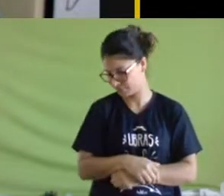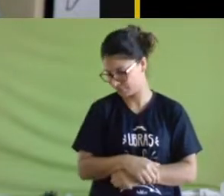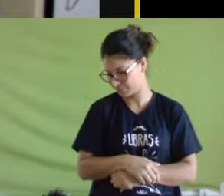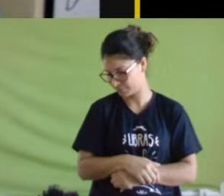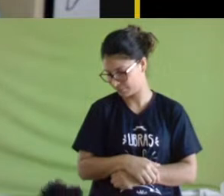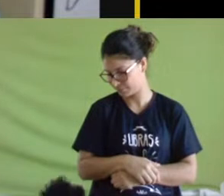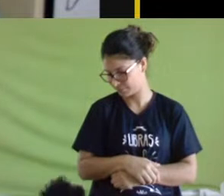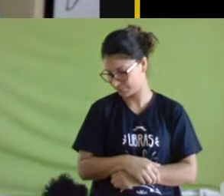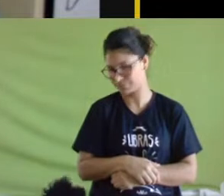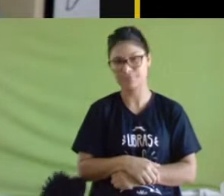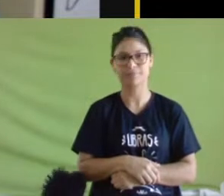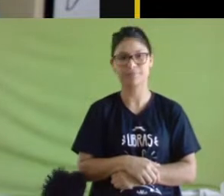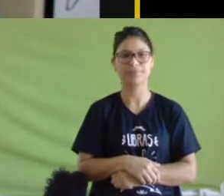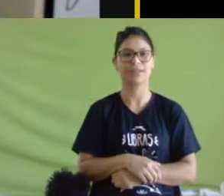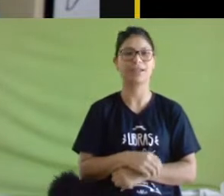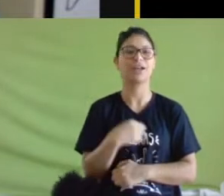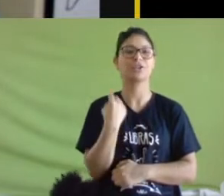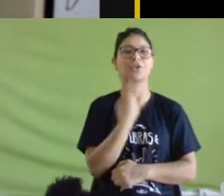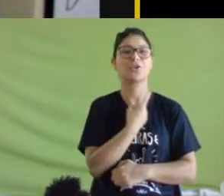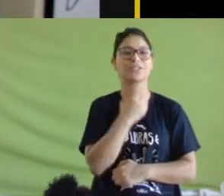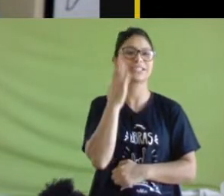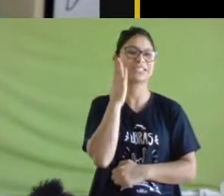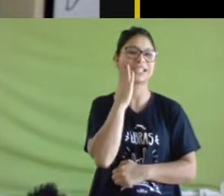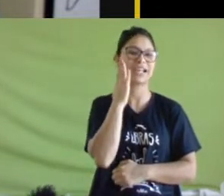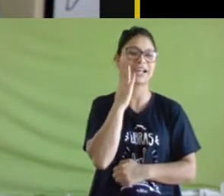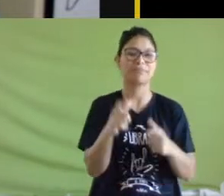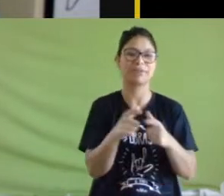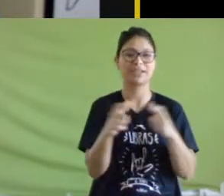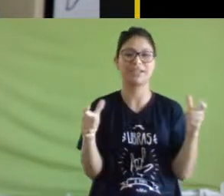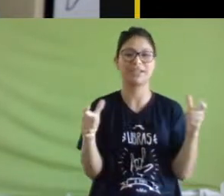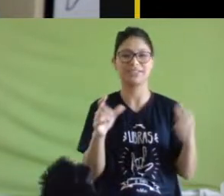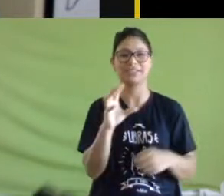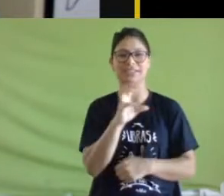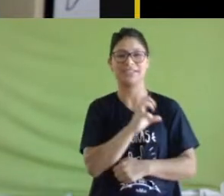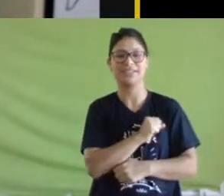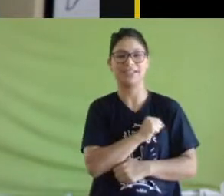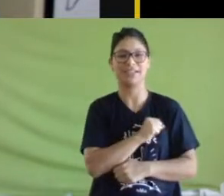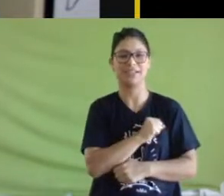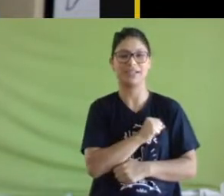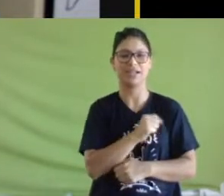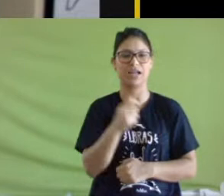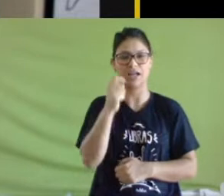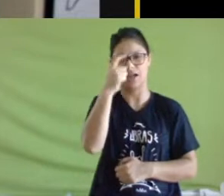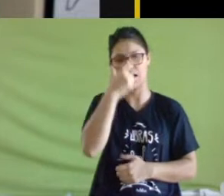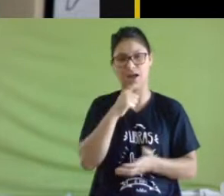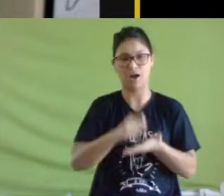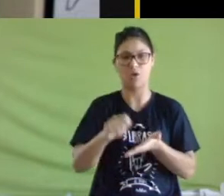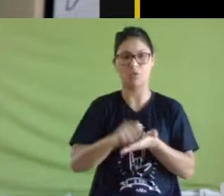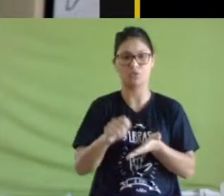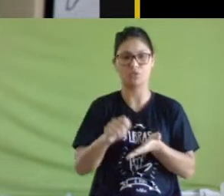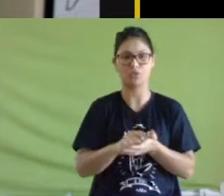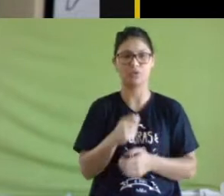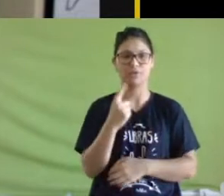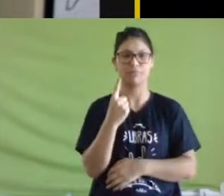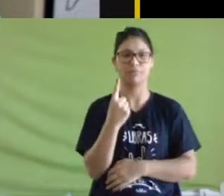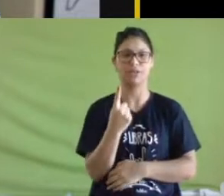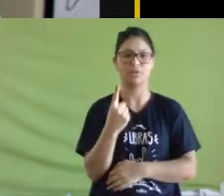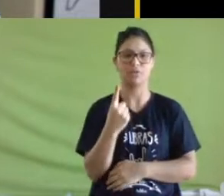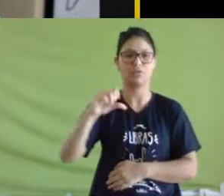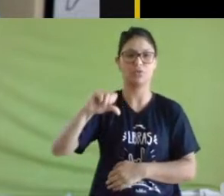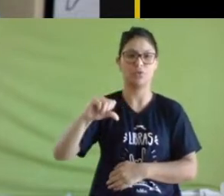A gente sabe que um grande autor protestante, em 1541, que é o Melanchthon,